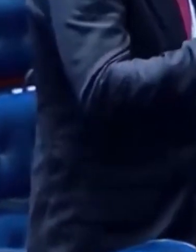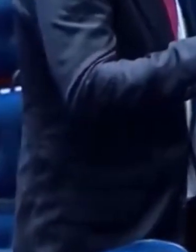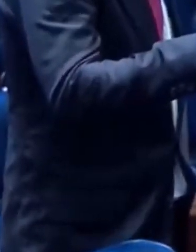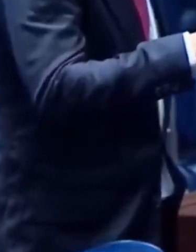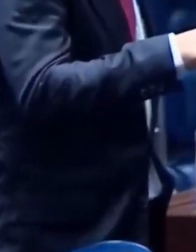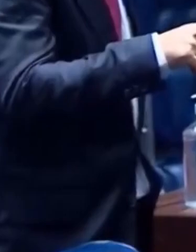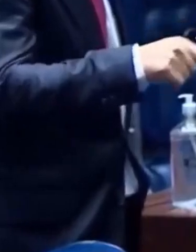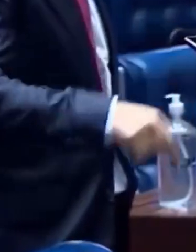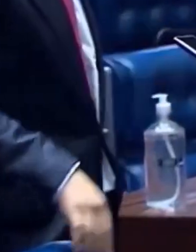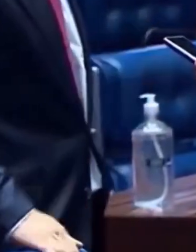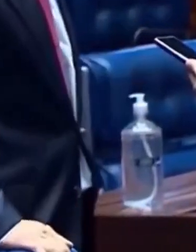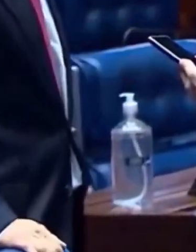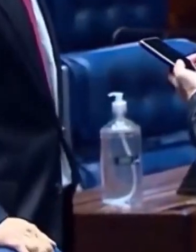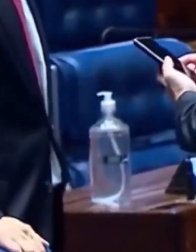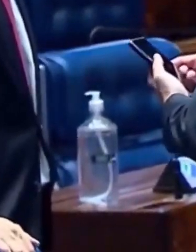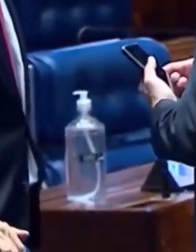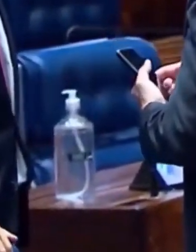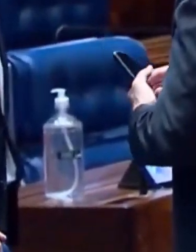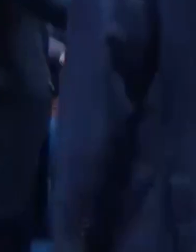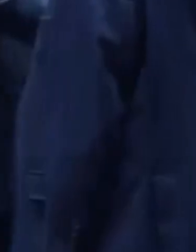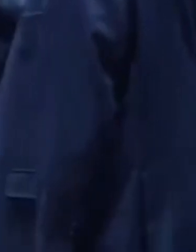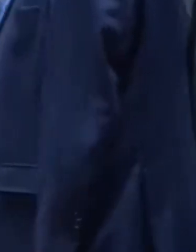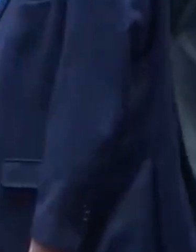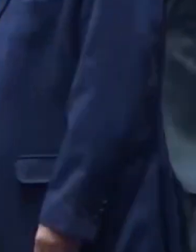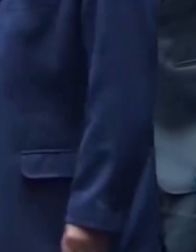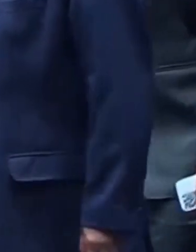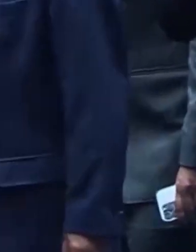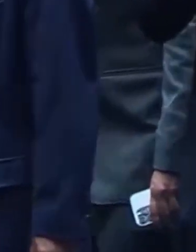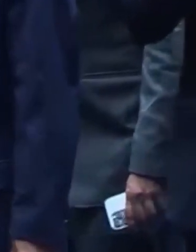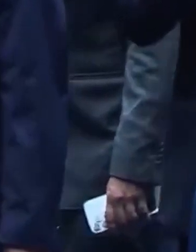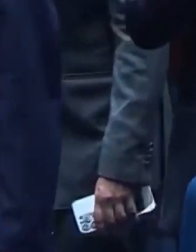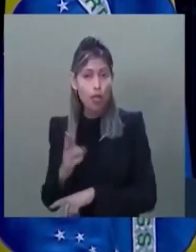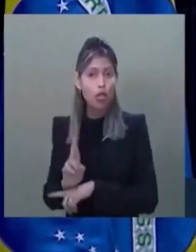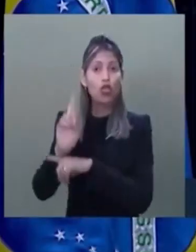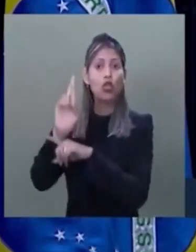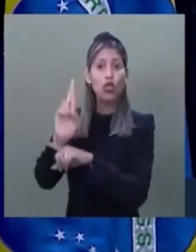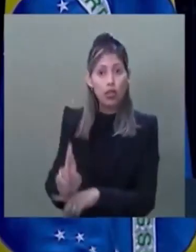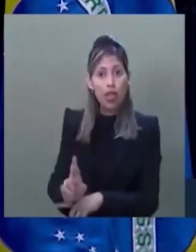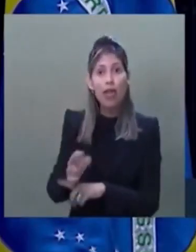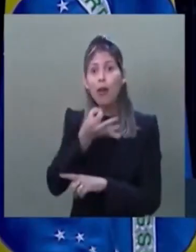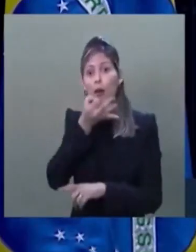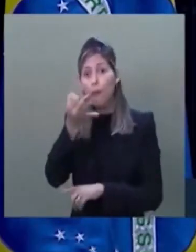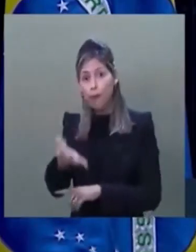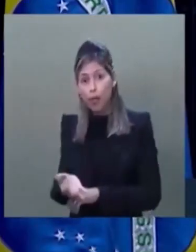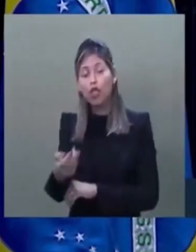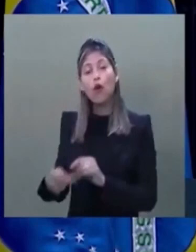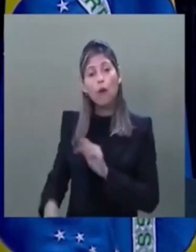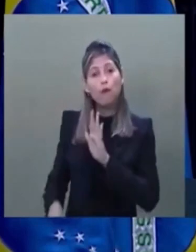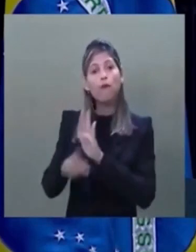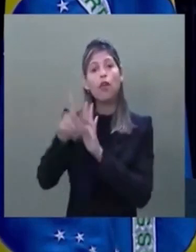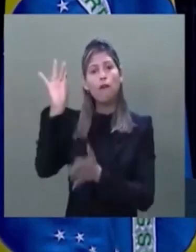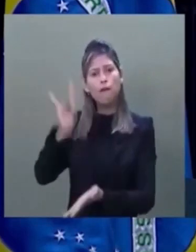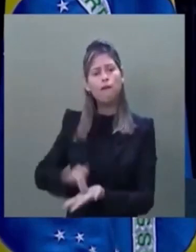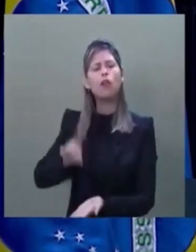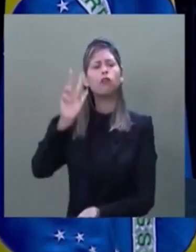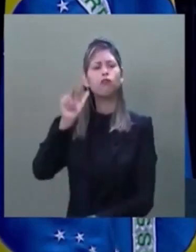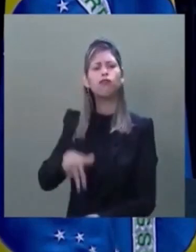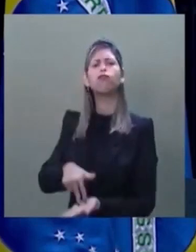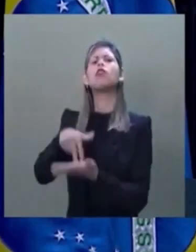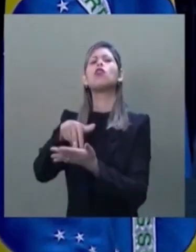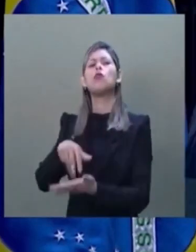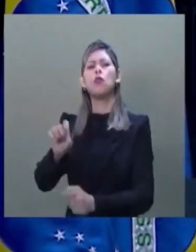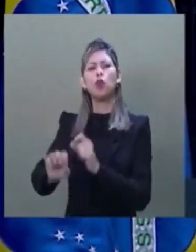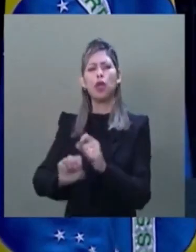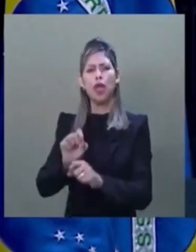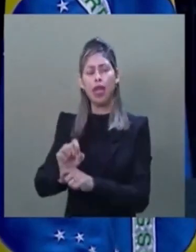-presidente da República, Flávio Bolsonaro, do PL do Rio de Janeiro. O relator da proposta foi o presidente da Comissão